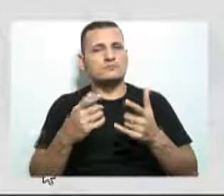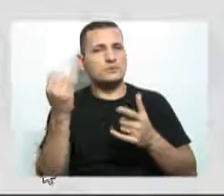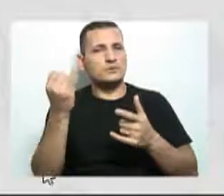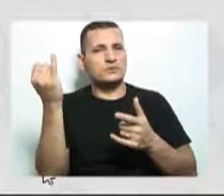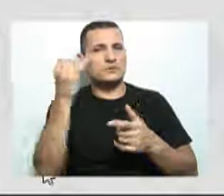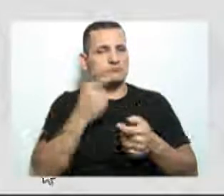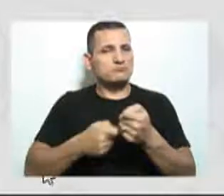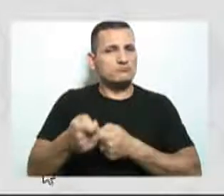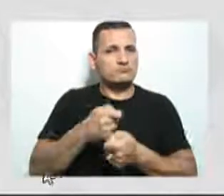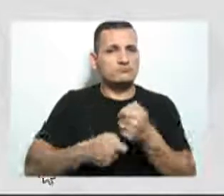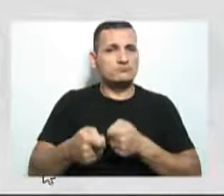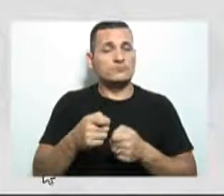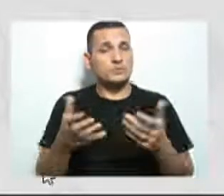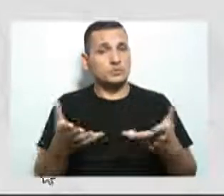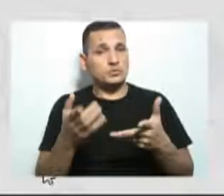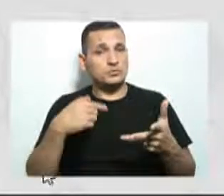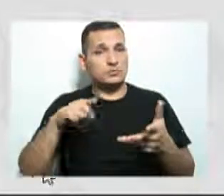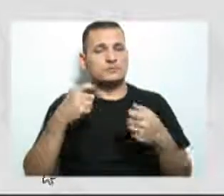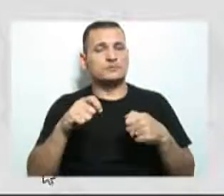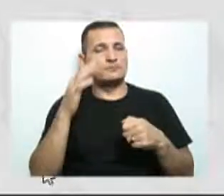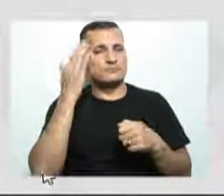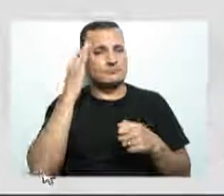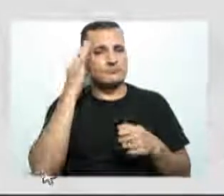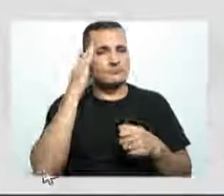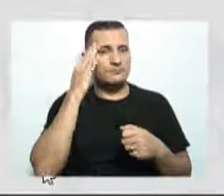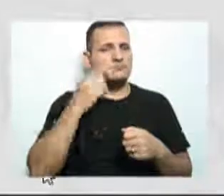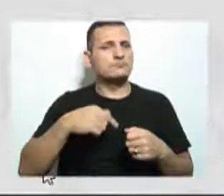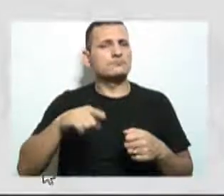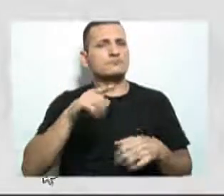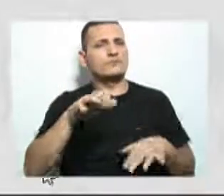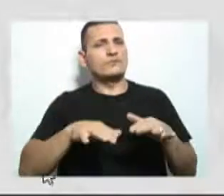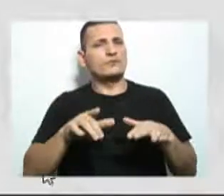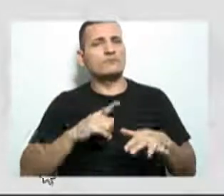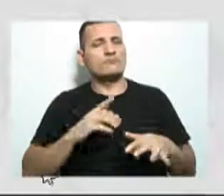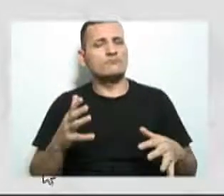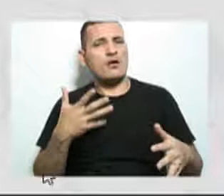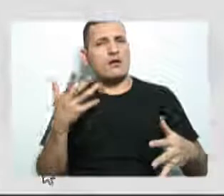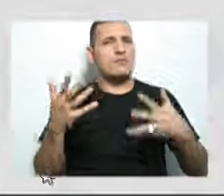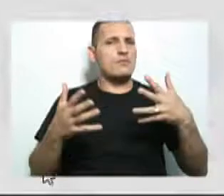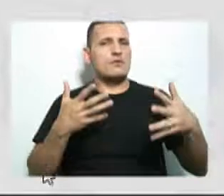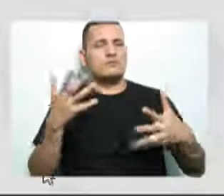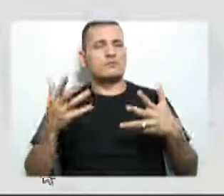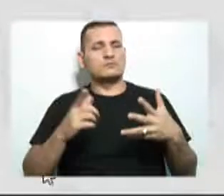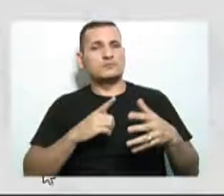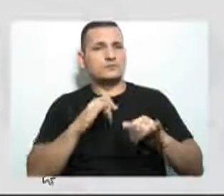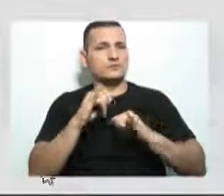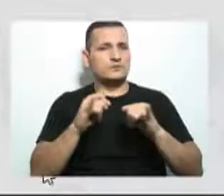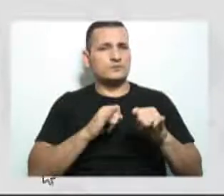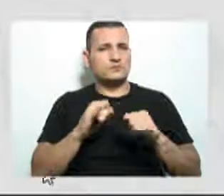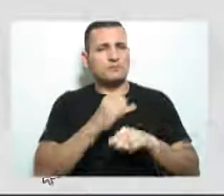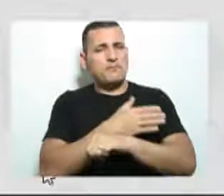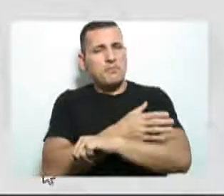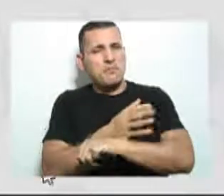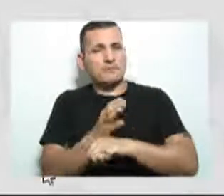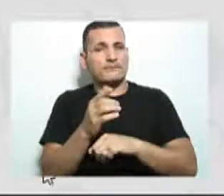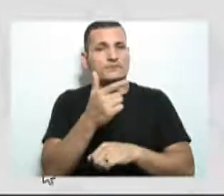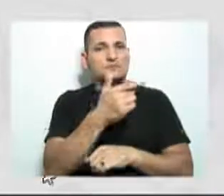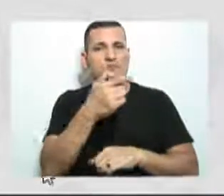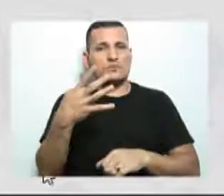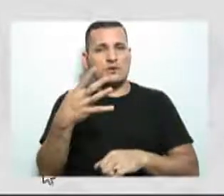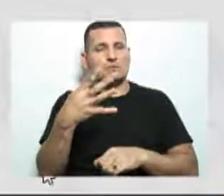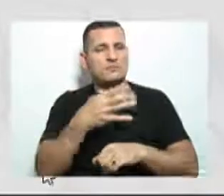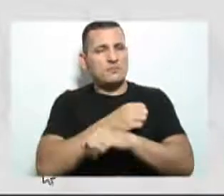precisamos realmente entender das coisas. Somos impactados por diversas informações a todo momento, 24 horas por